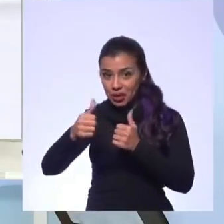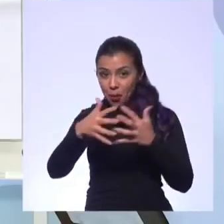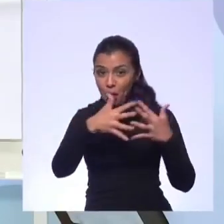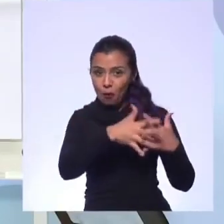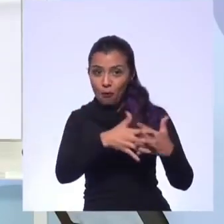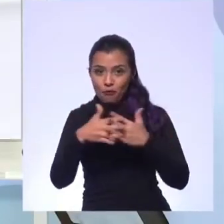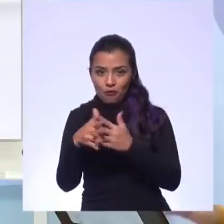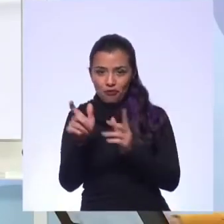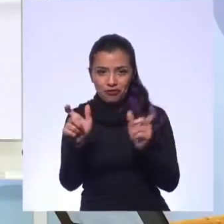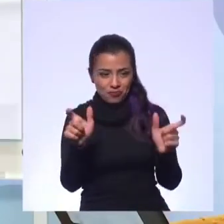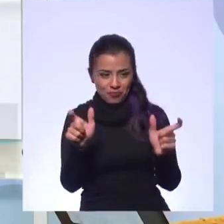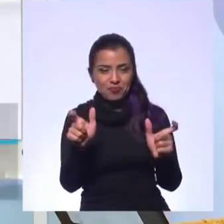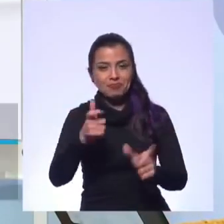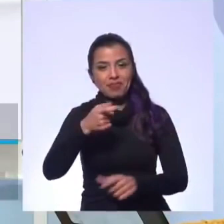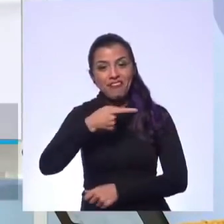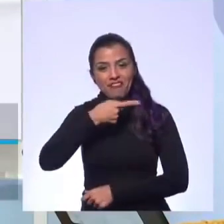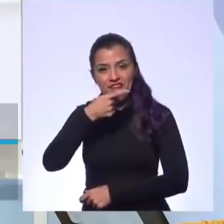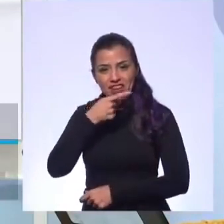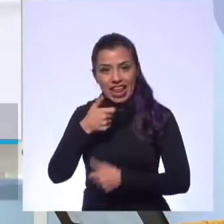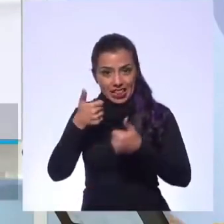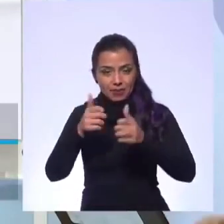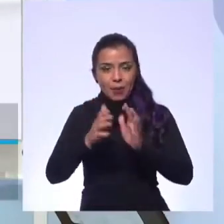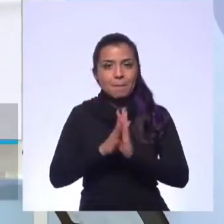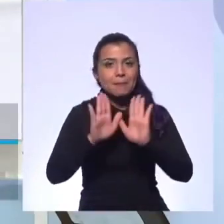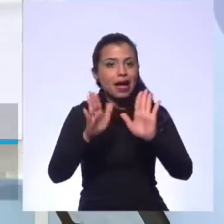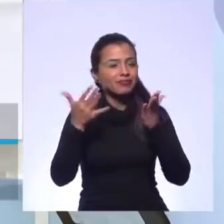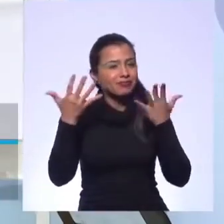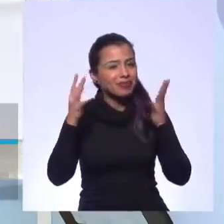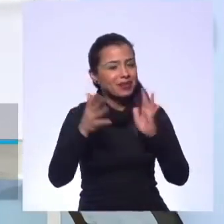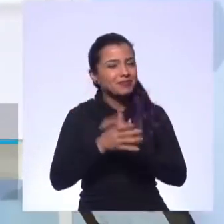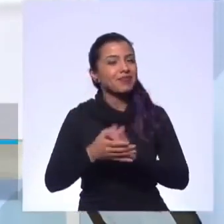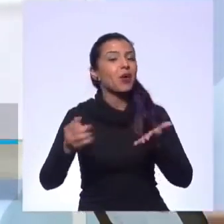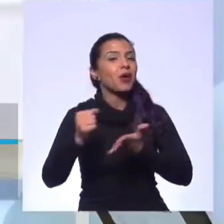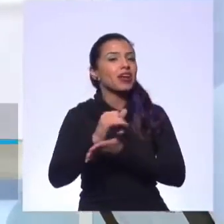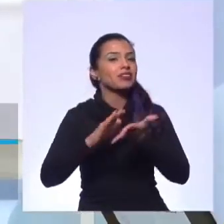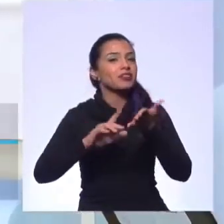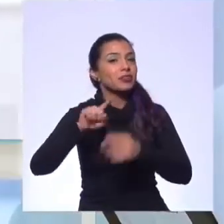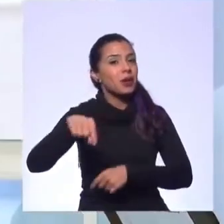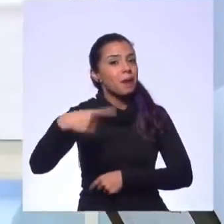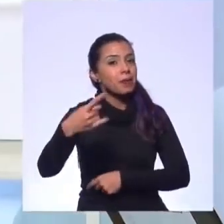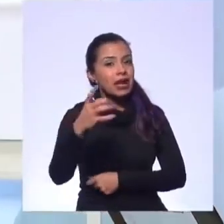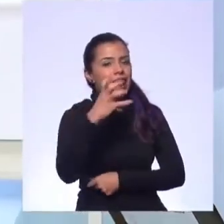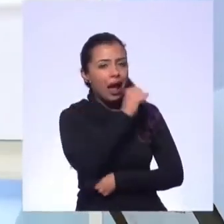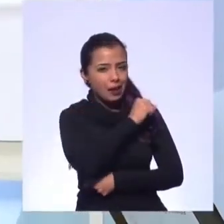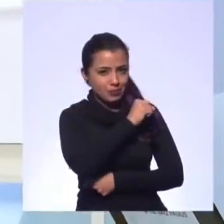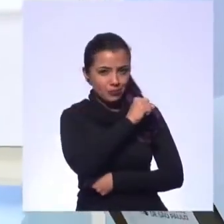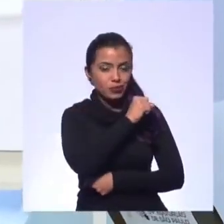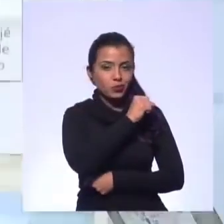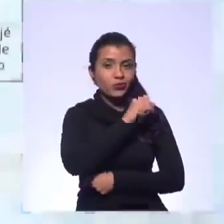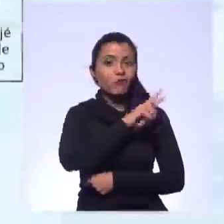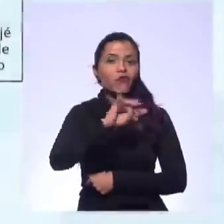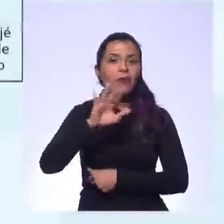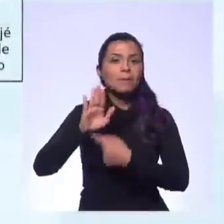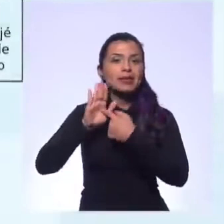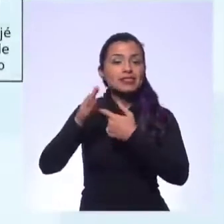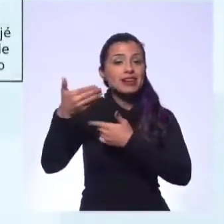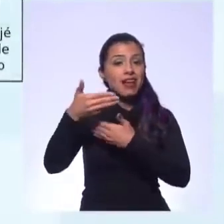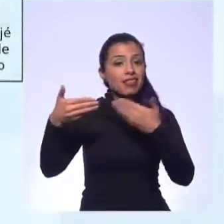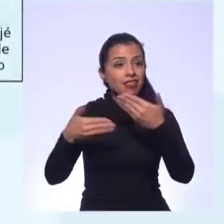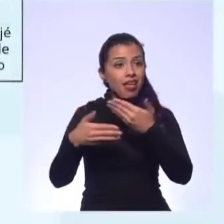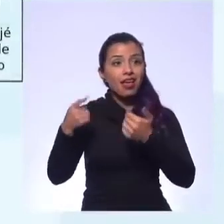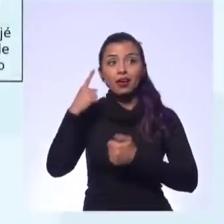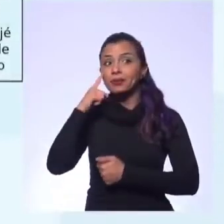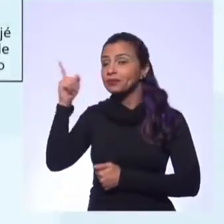na pronúncia, mas é isso aí, vocês estão de parabéns. Vamos agora para um próximo exercício, rapidinho, que a gente vai ter aqui na tela. Você tem